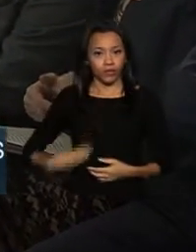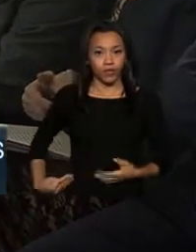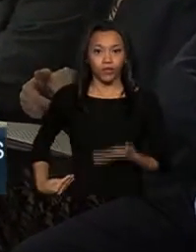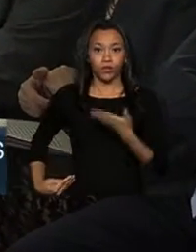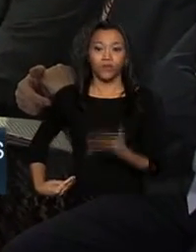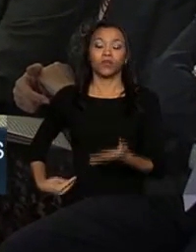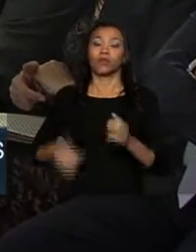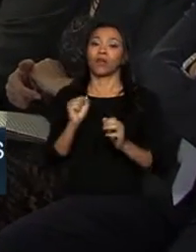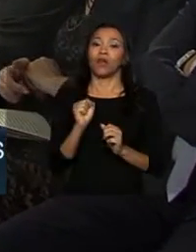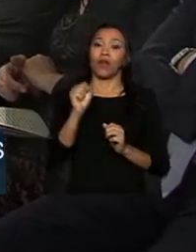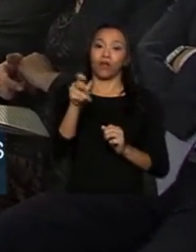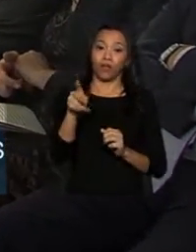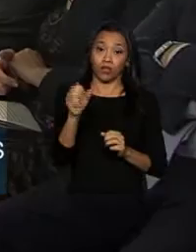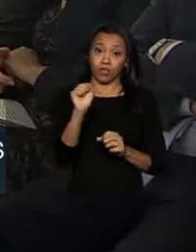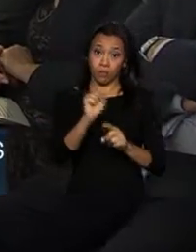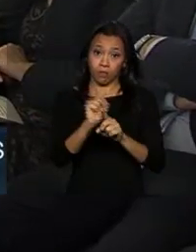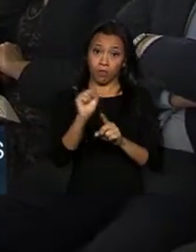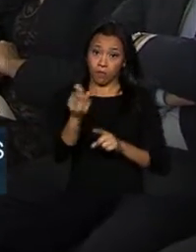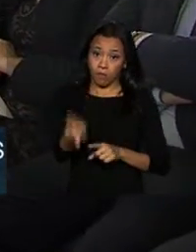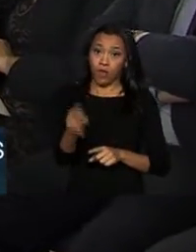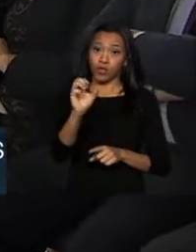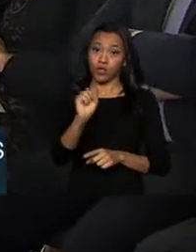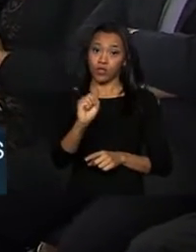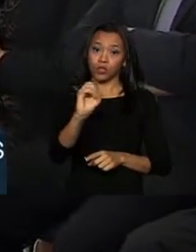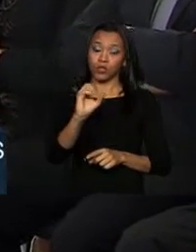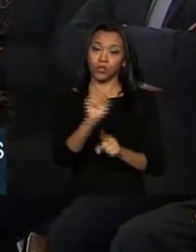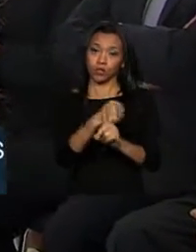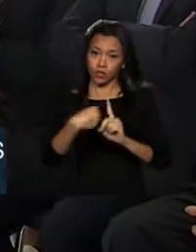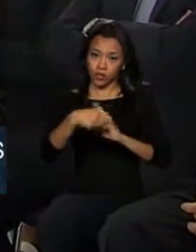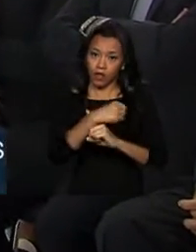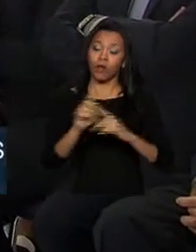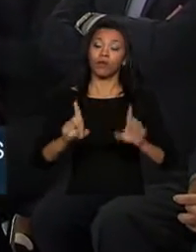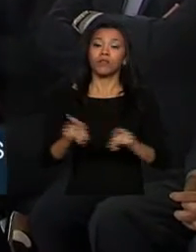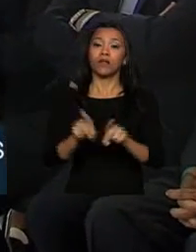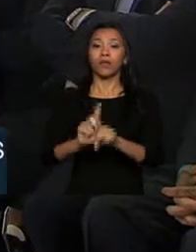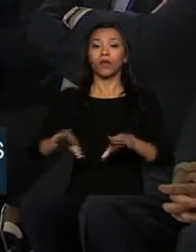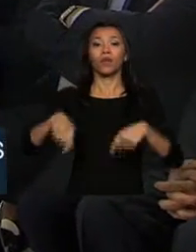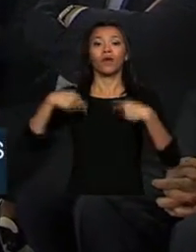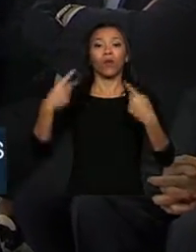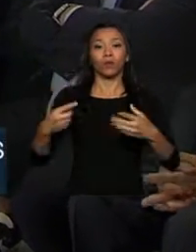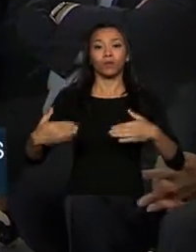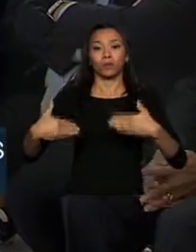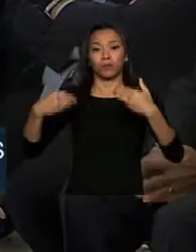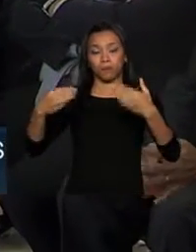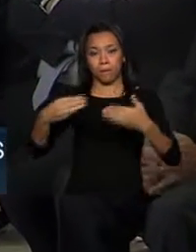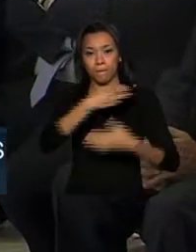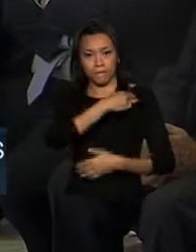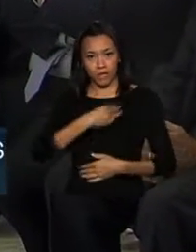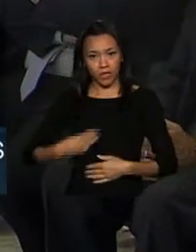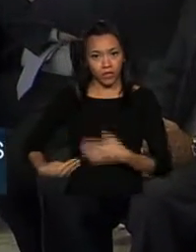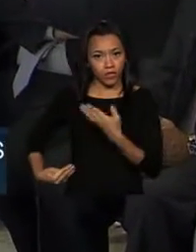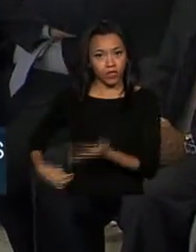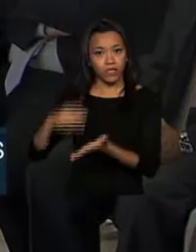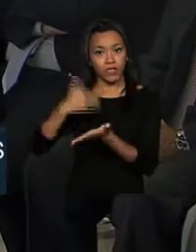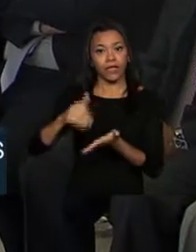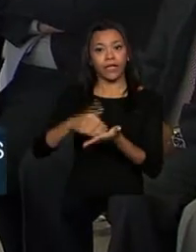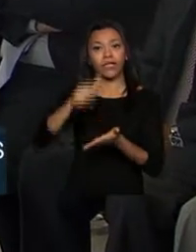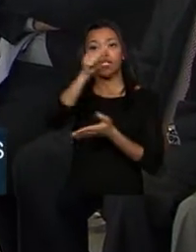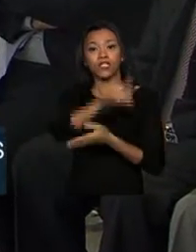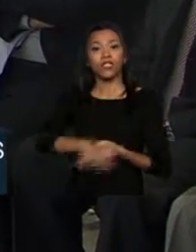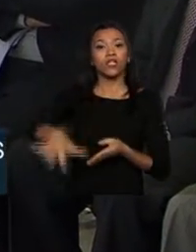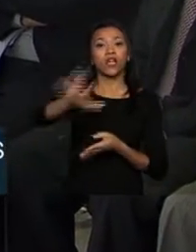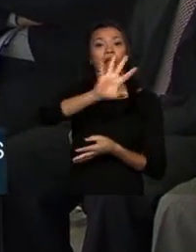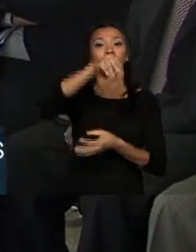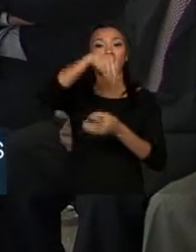Social, Miguel Rosseto, ministro-chefe da Secretaria-Geral da Presidência da República, nossa